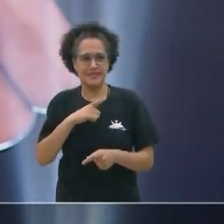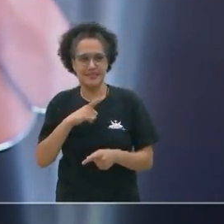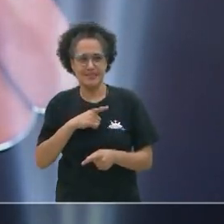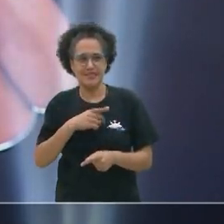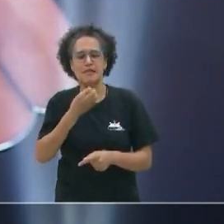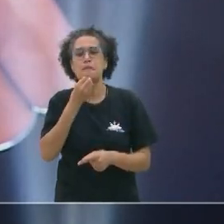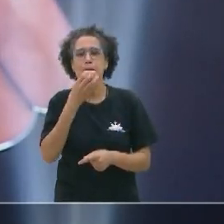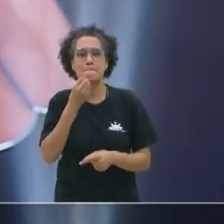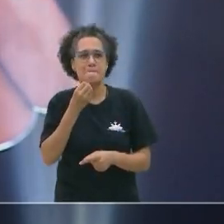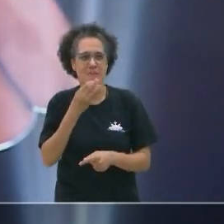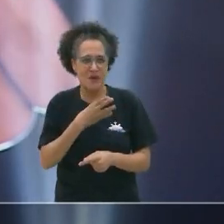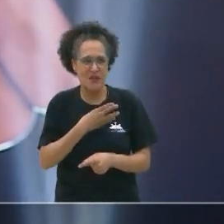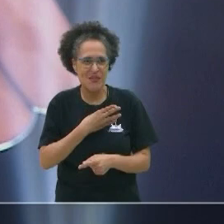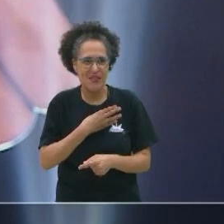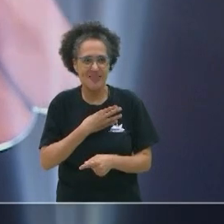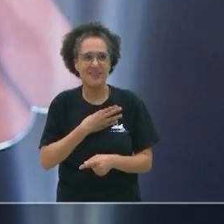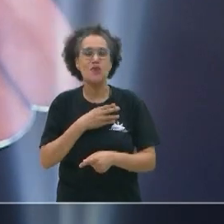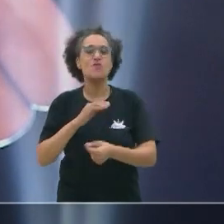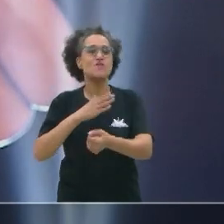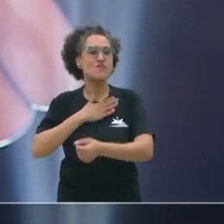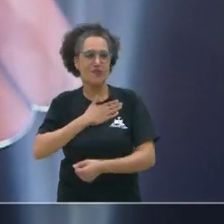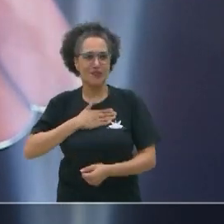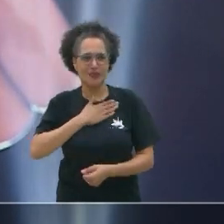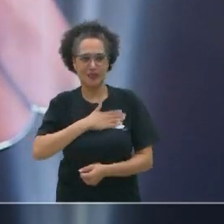virtudes ou vícios?